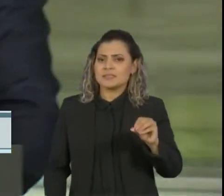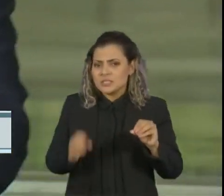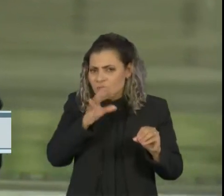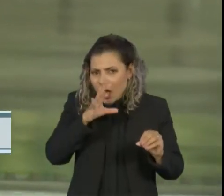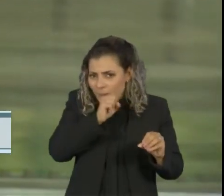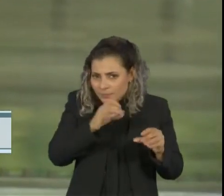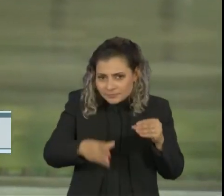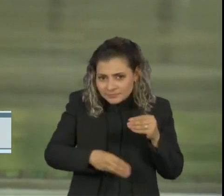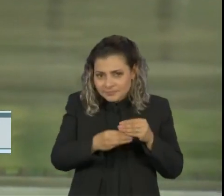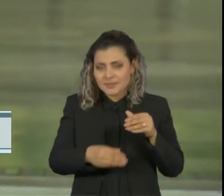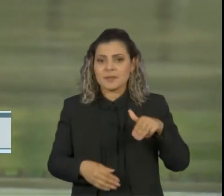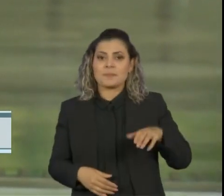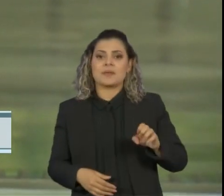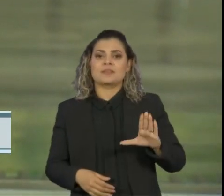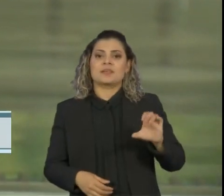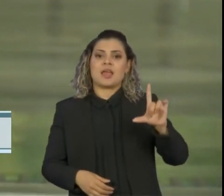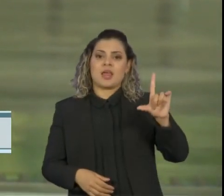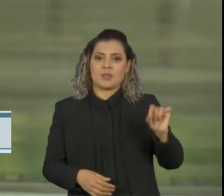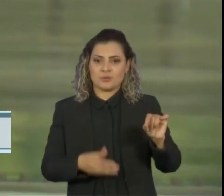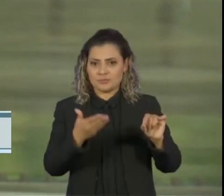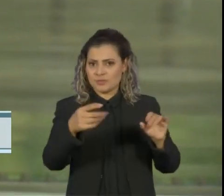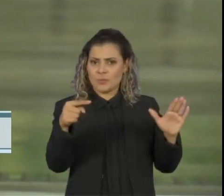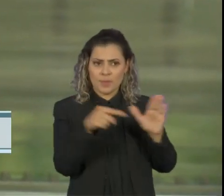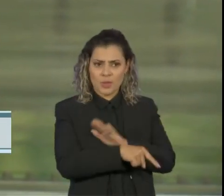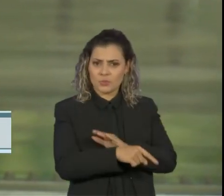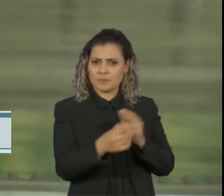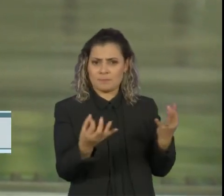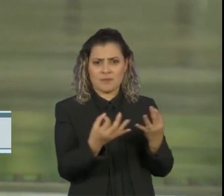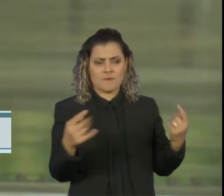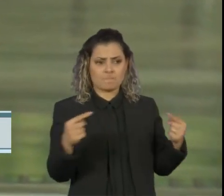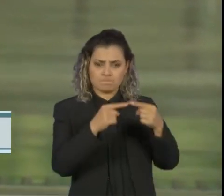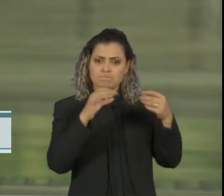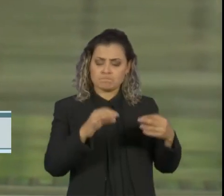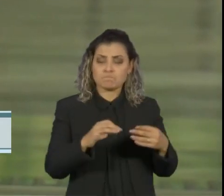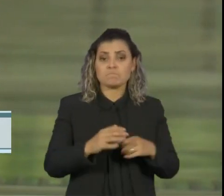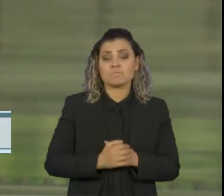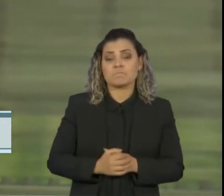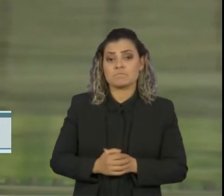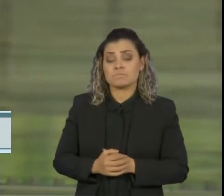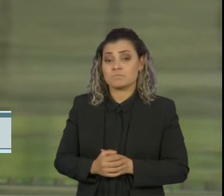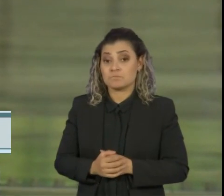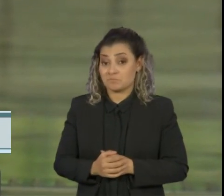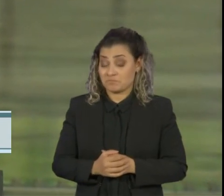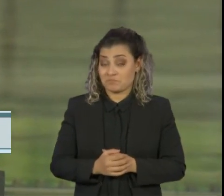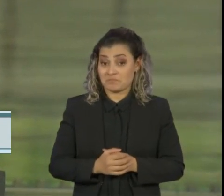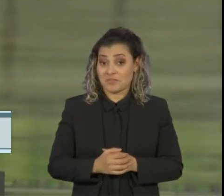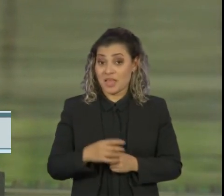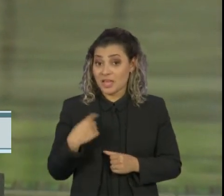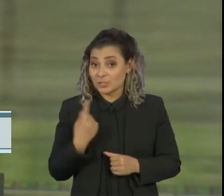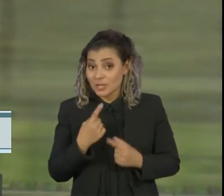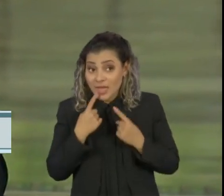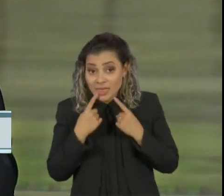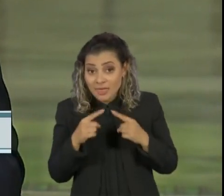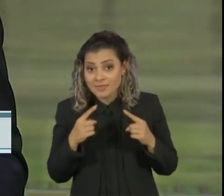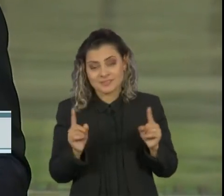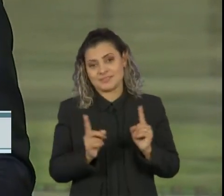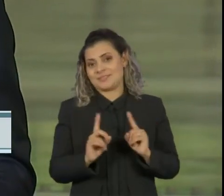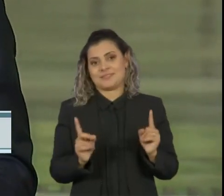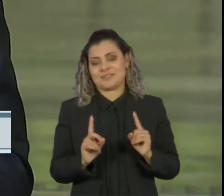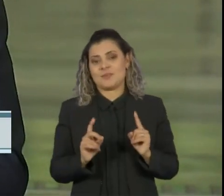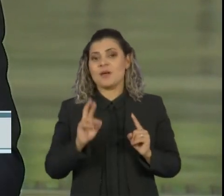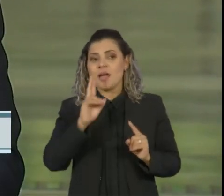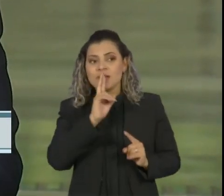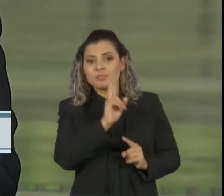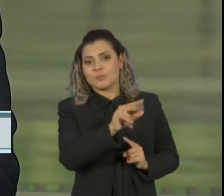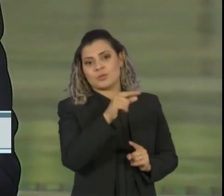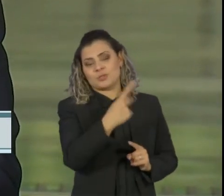reforçar, Marcelo, a sua pergunta é totalmente pertinente. O reforço não é a crítica, e sim a